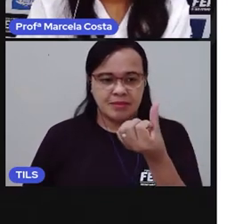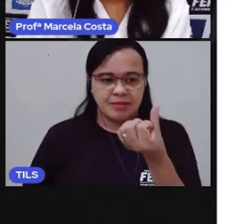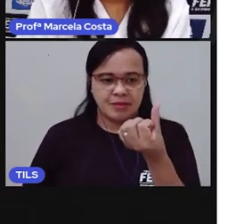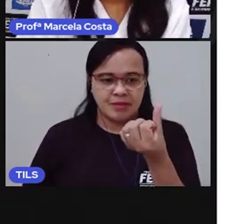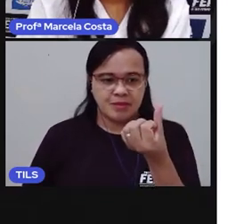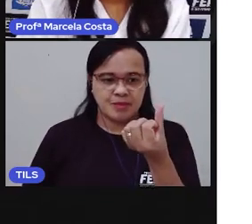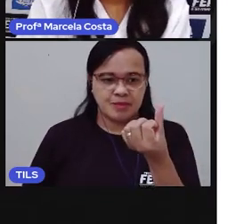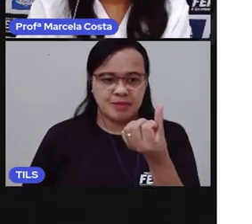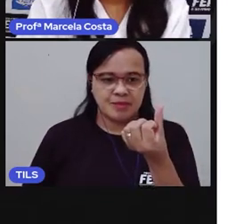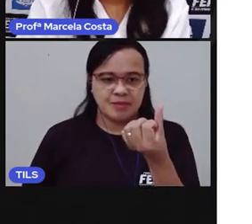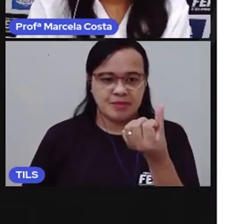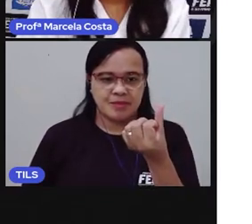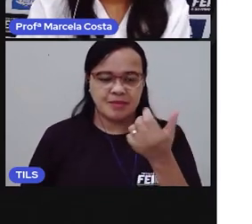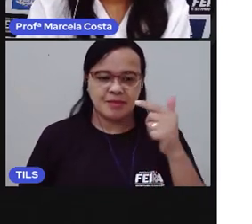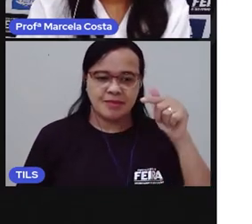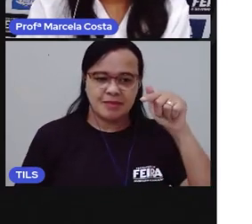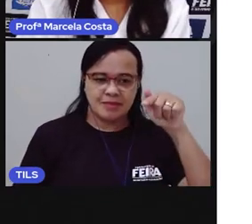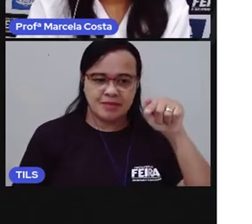Seis.